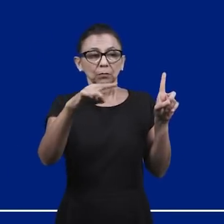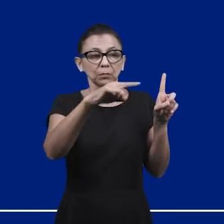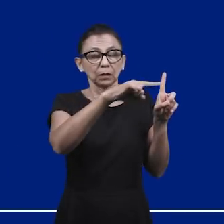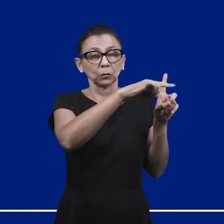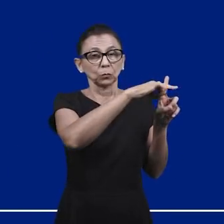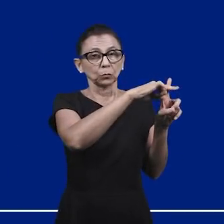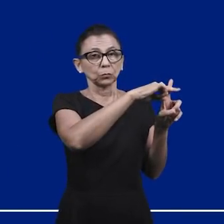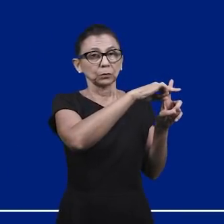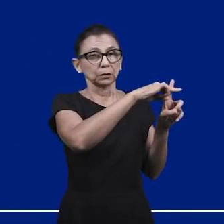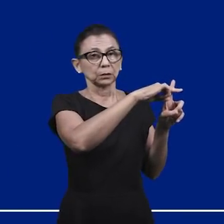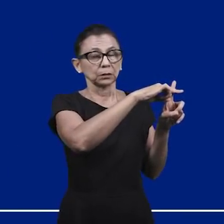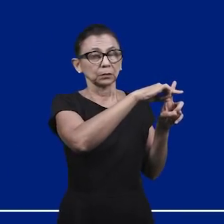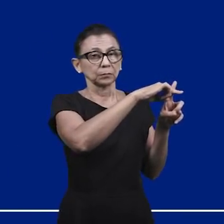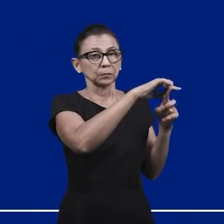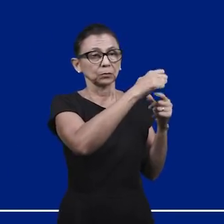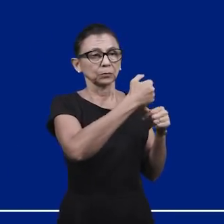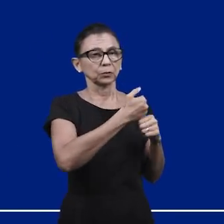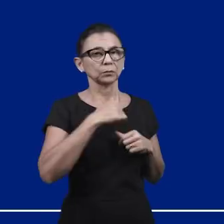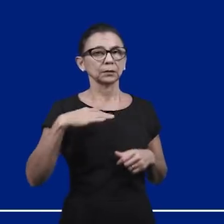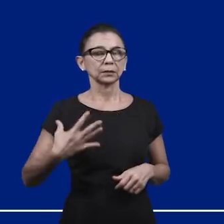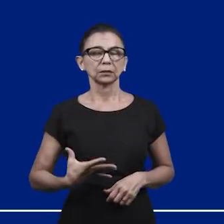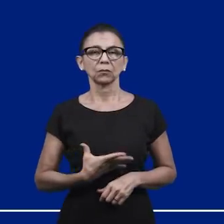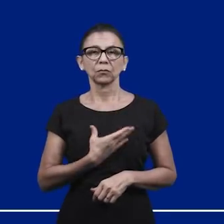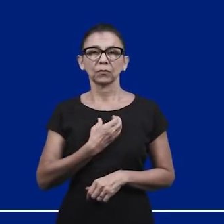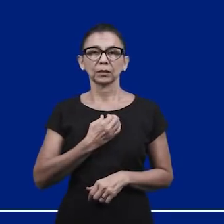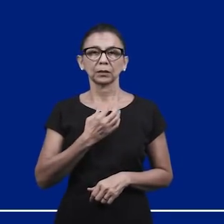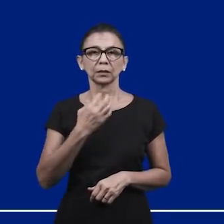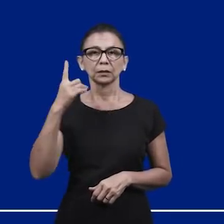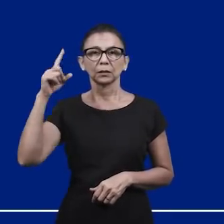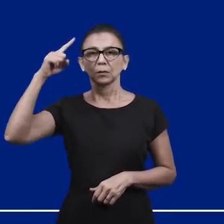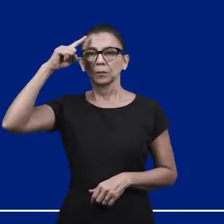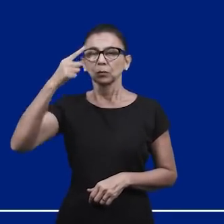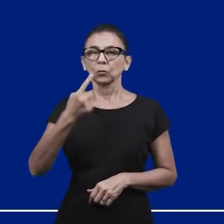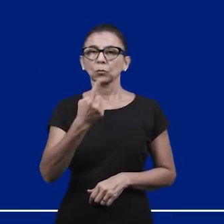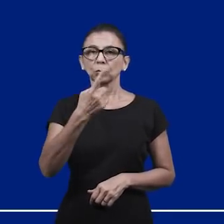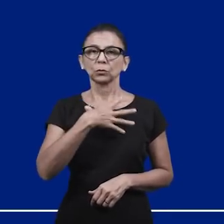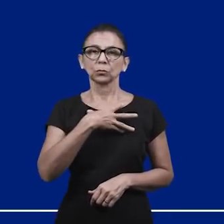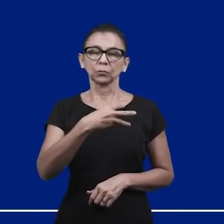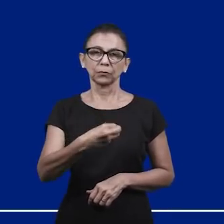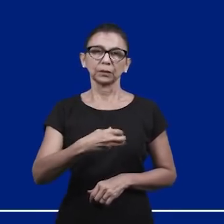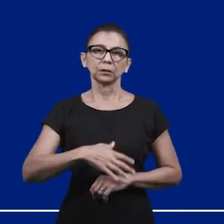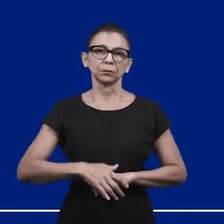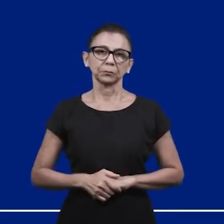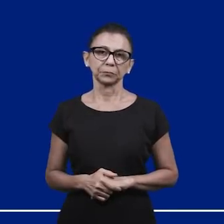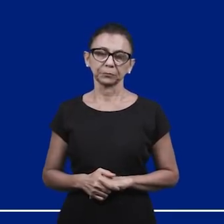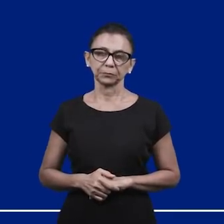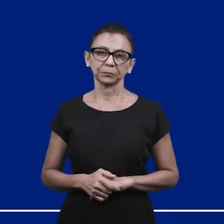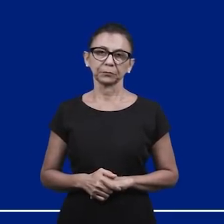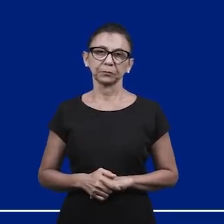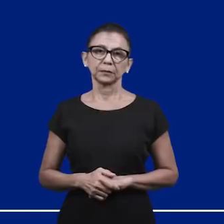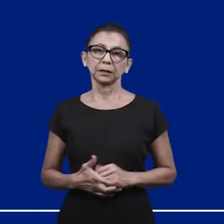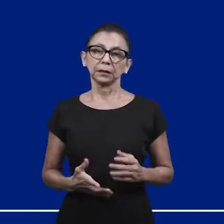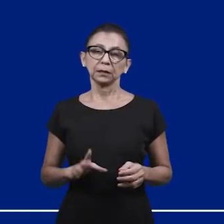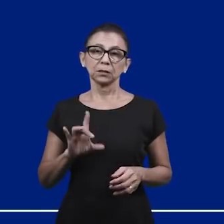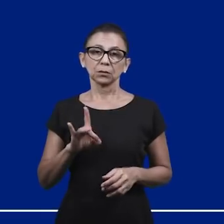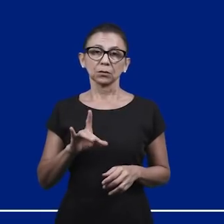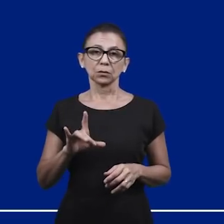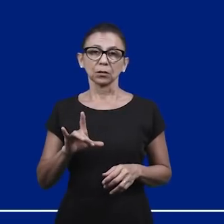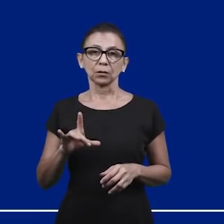se revela a graça de Deus, que é um mistério. Zeli do Carmo, de Belo Horizonte, Minas Gerais. Agora vamos